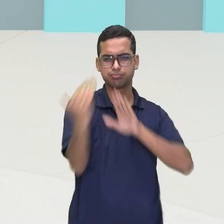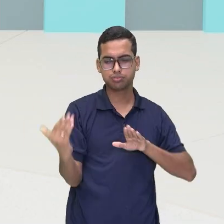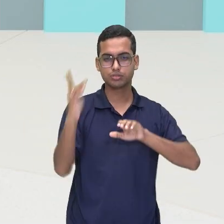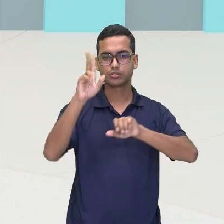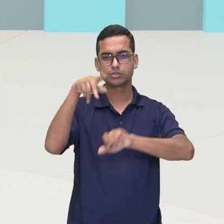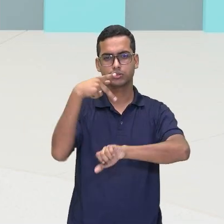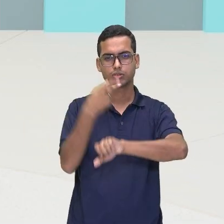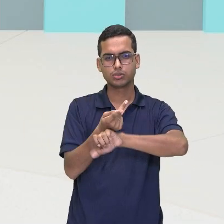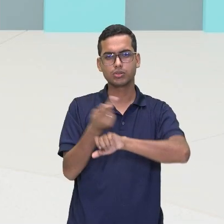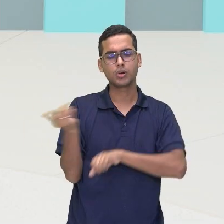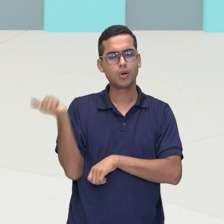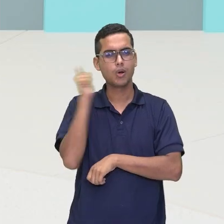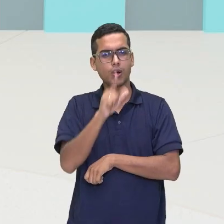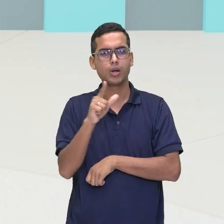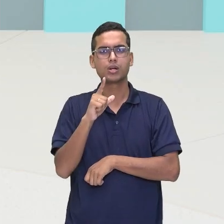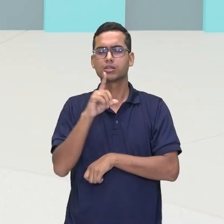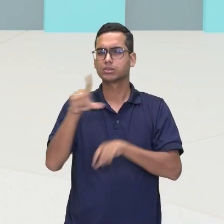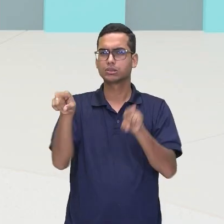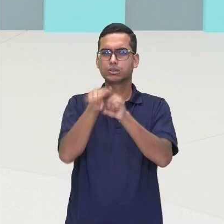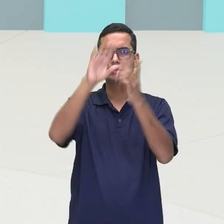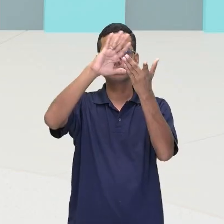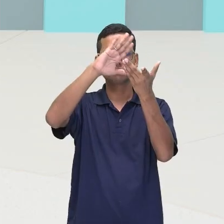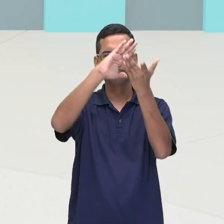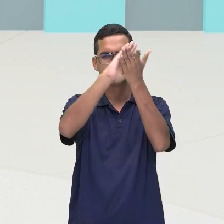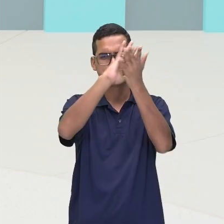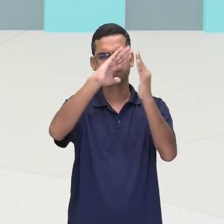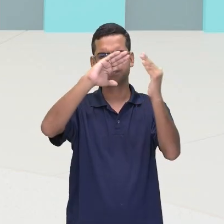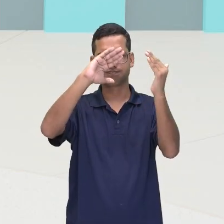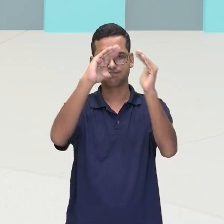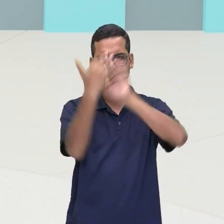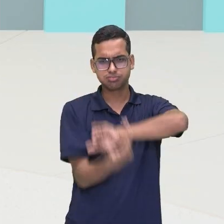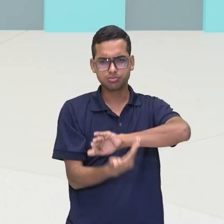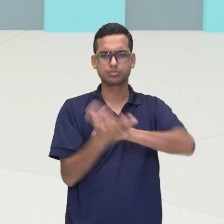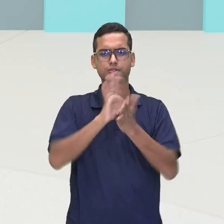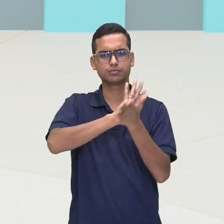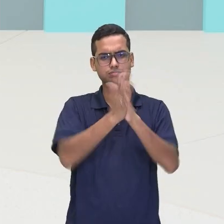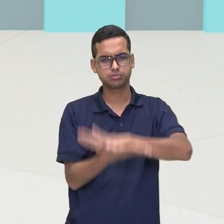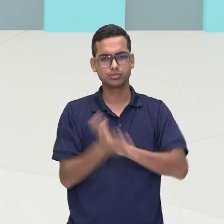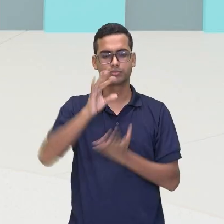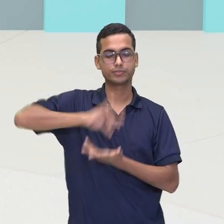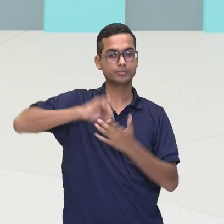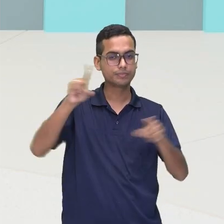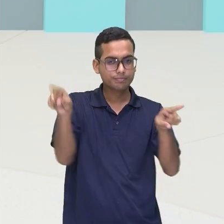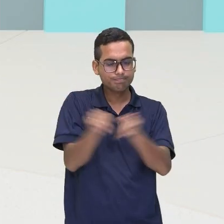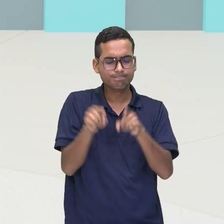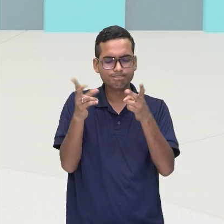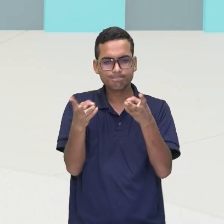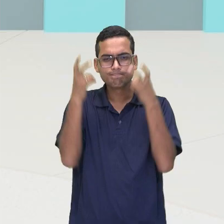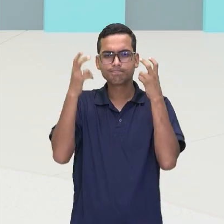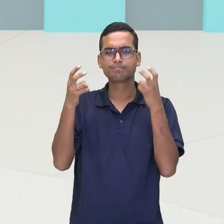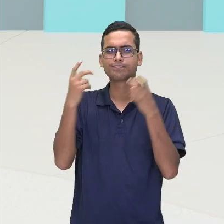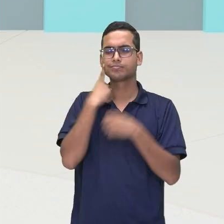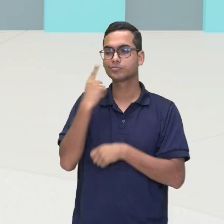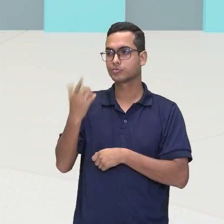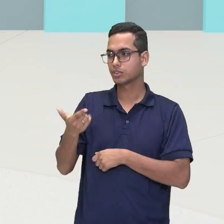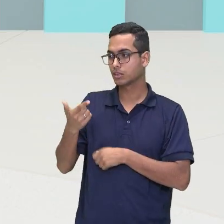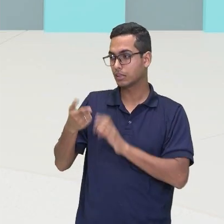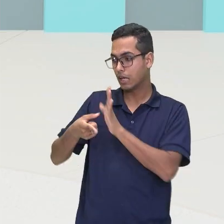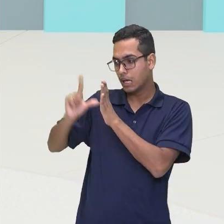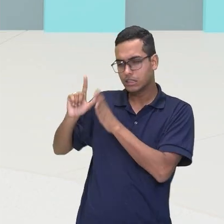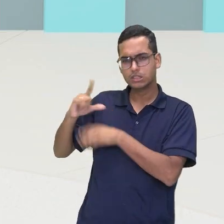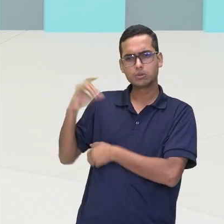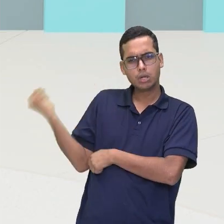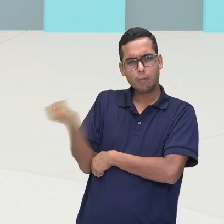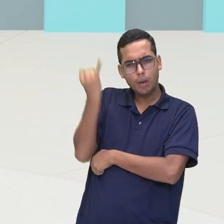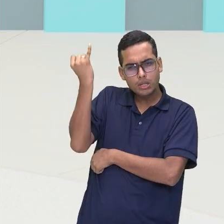talvez você tinha certeza que era importante, não tem mais nada de interessante. E tudo aquilo